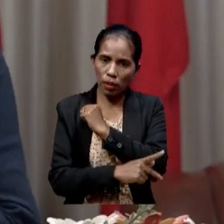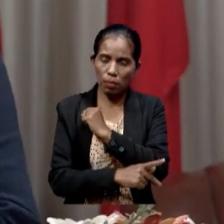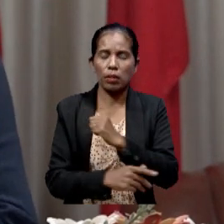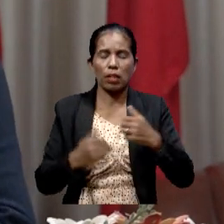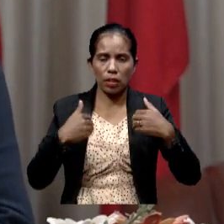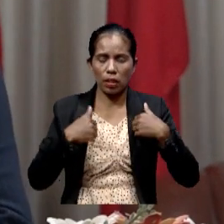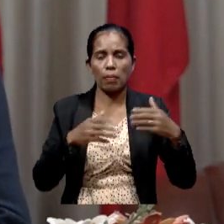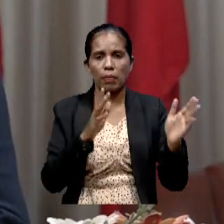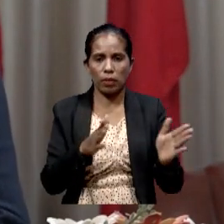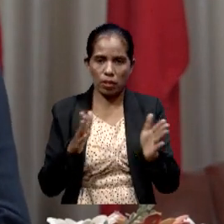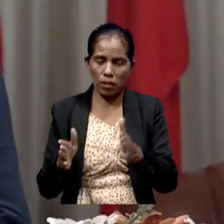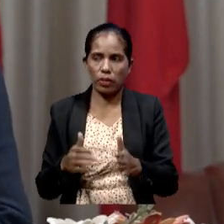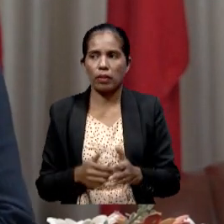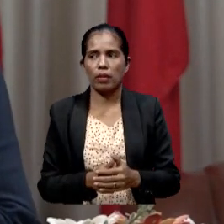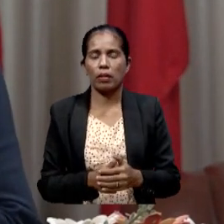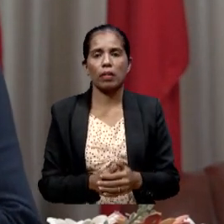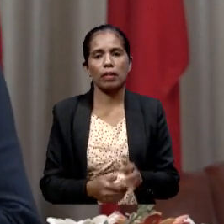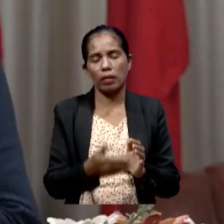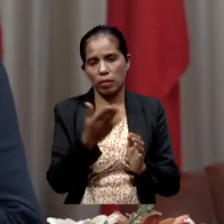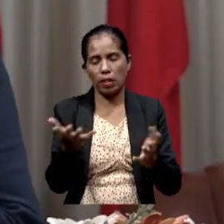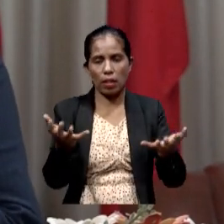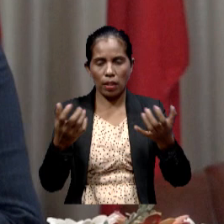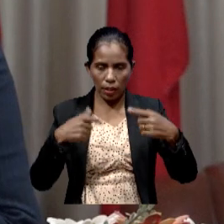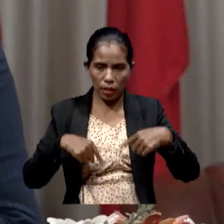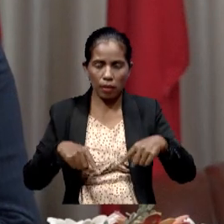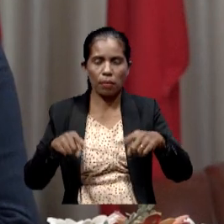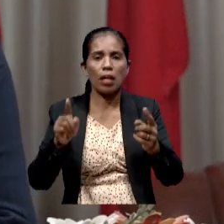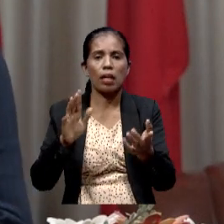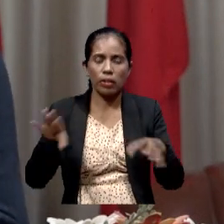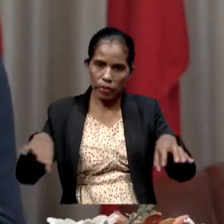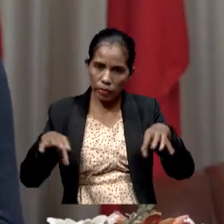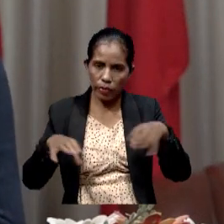leva tempo então além de ser com a cara vai serviço